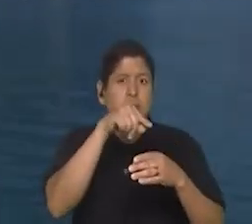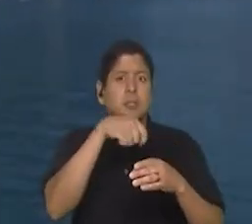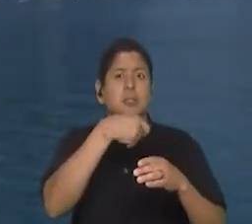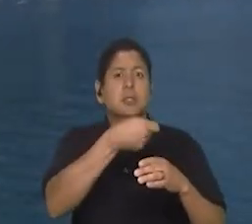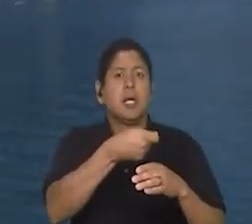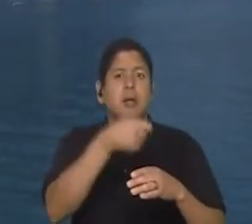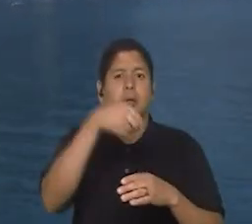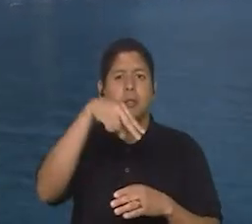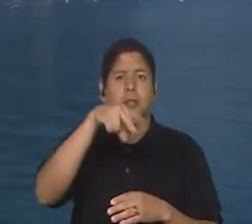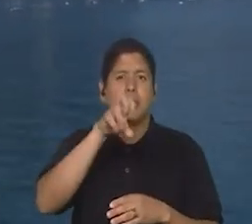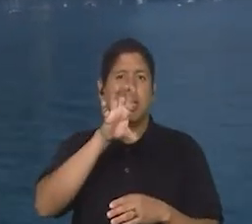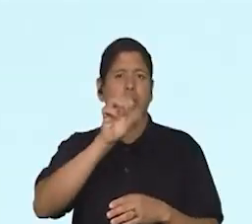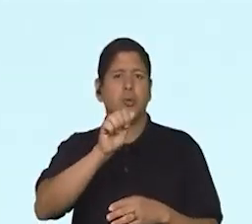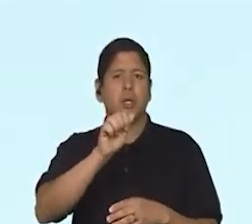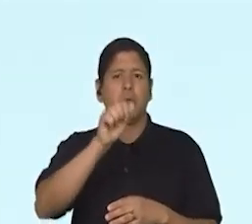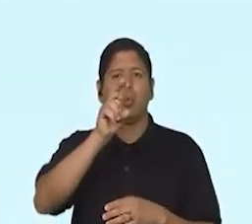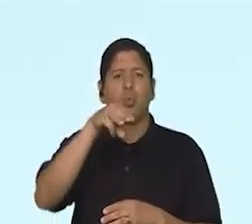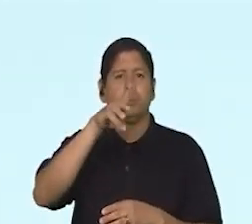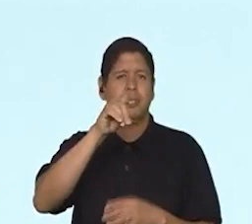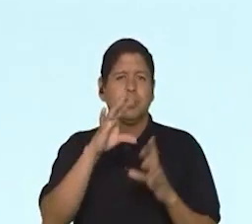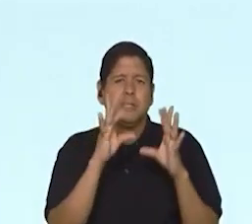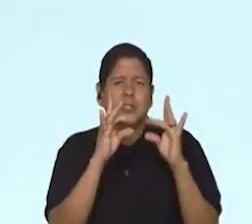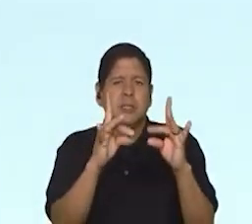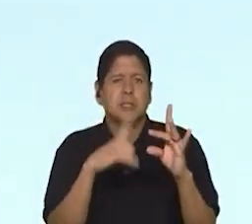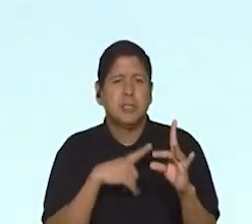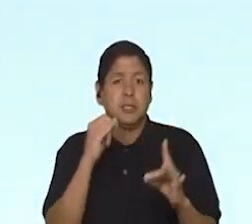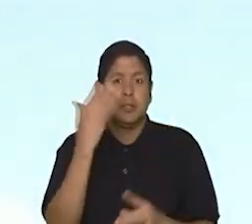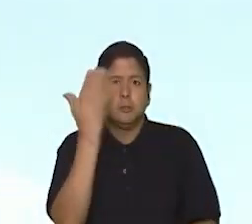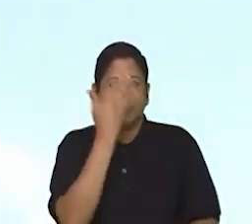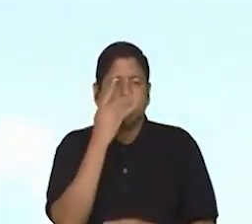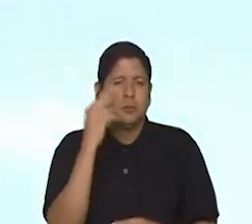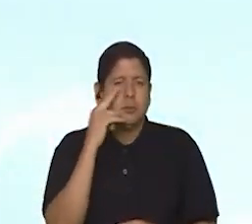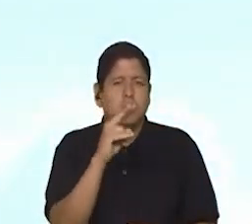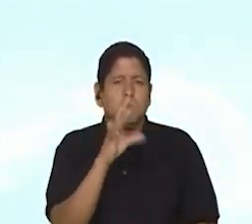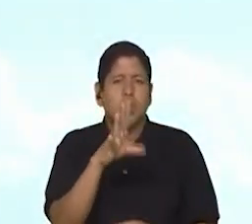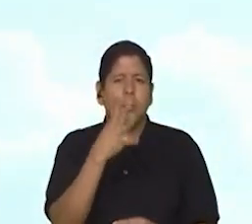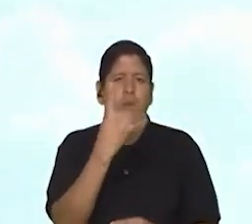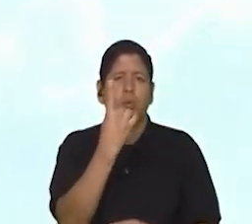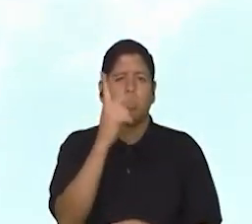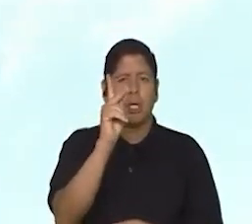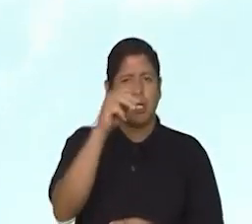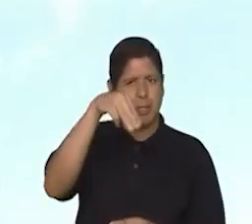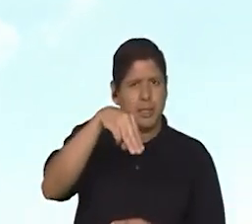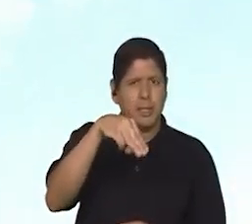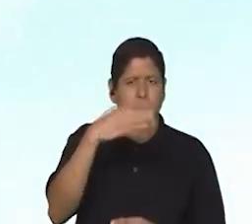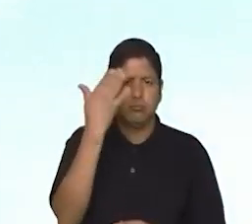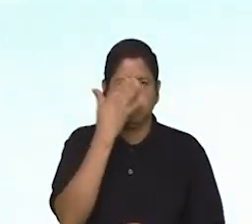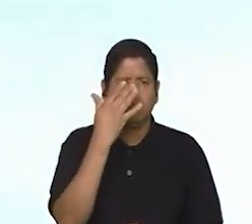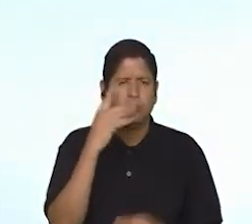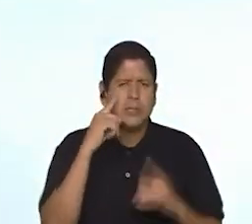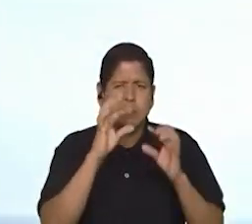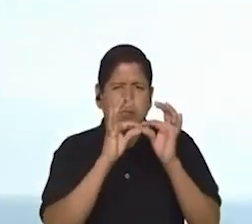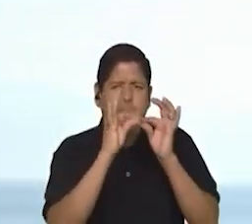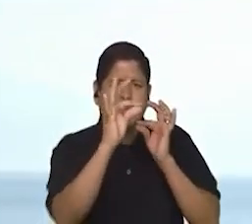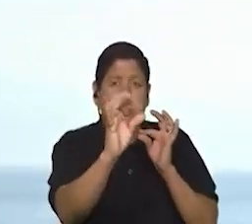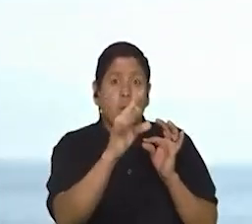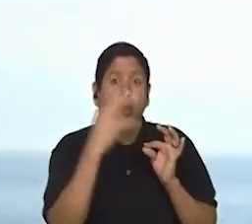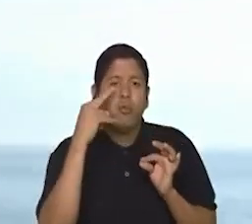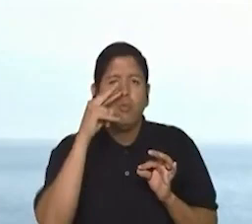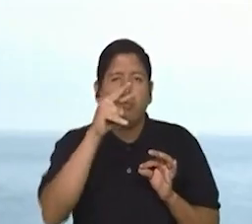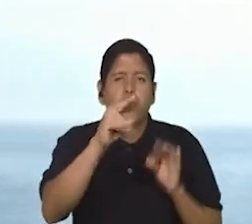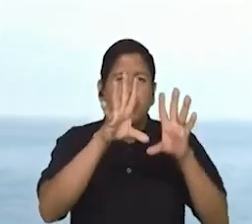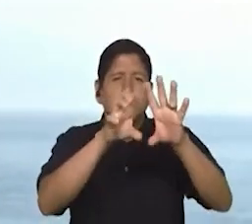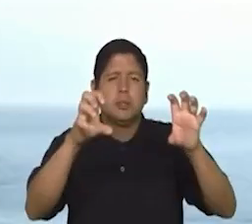chama de névoa úmida. Quando essa visibilidade se restringe a menos de 1 quilômetro, a gente não consegue enxergar, só consegue enxergar